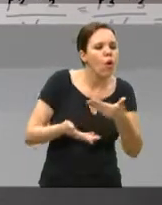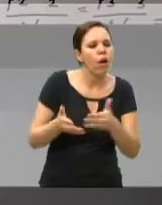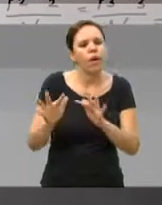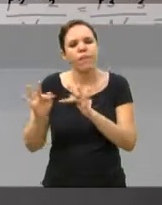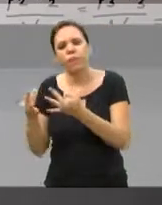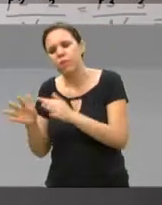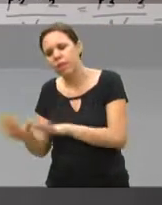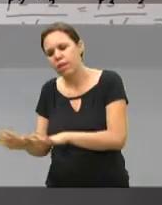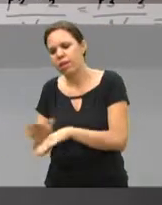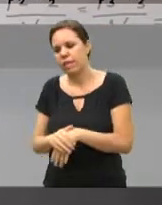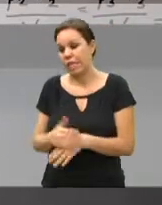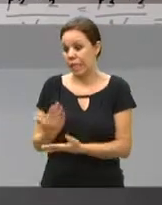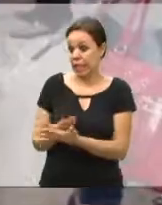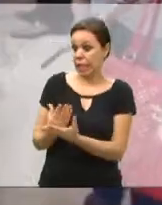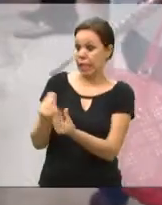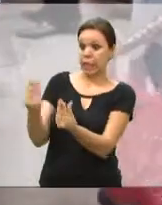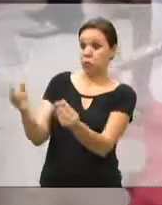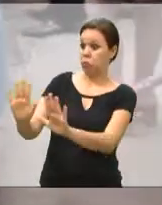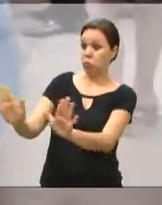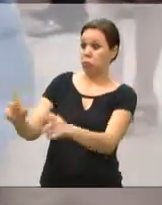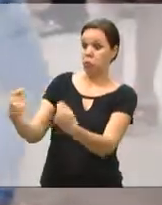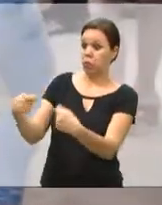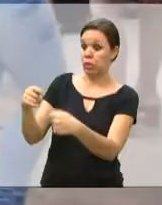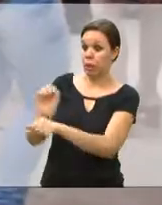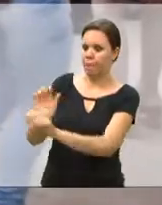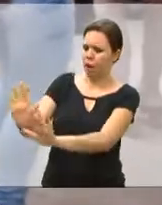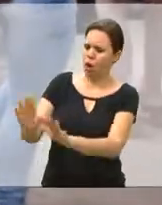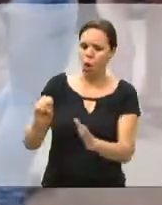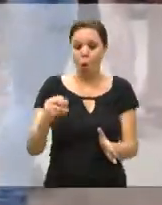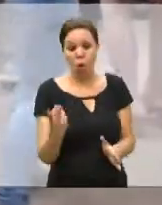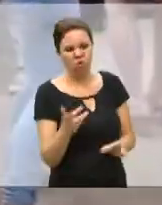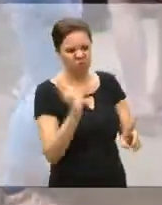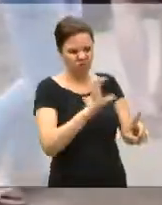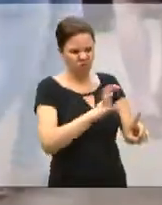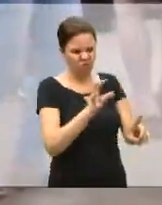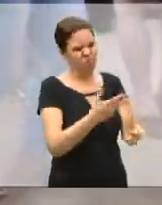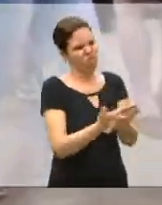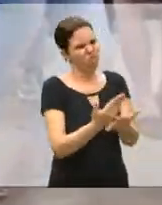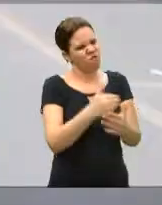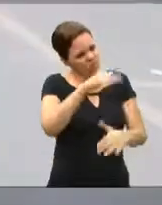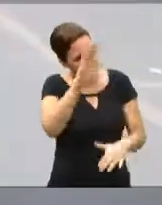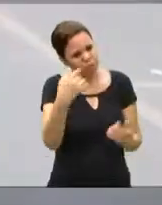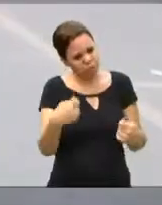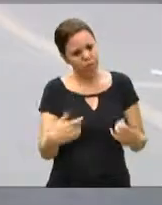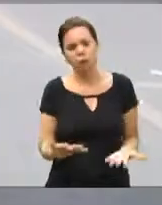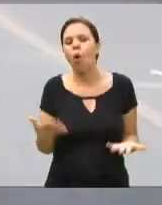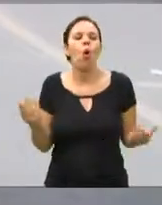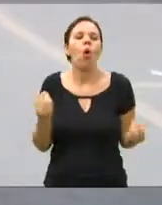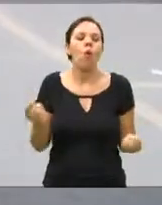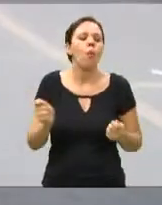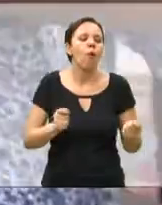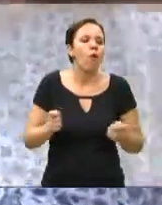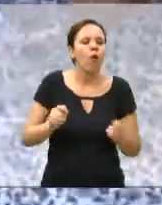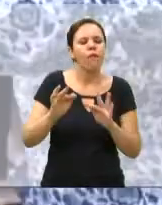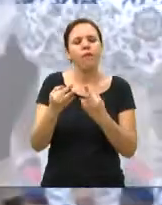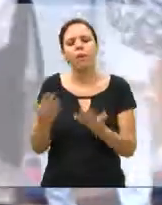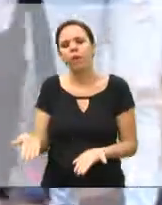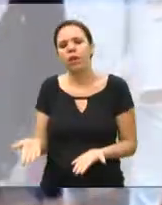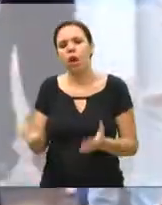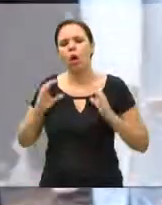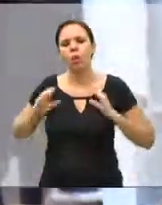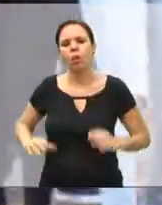família que fala, ou você está estudando demais, pare com isso, ou aquela que coloca a pressão que é para o aluno estudar. Como que deve essa família se comportar aí